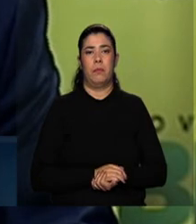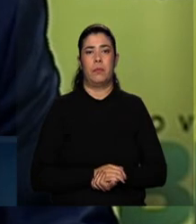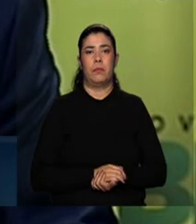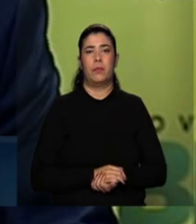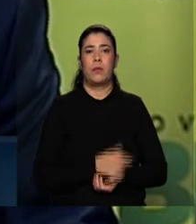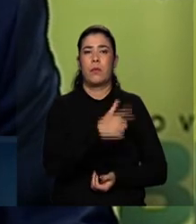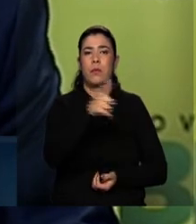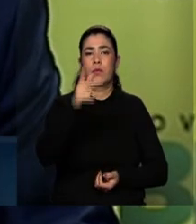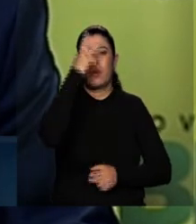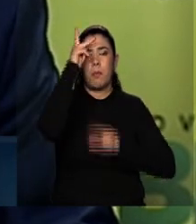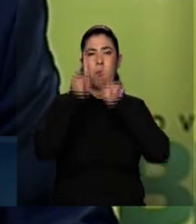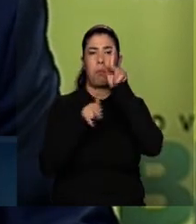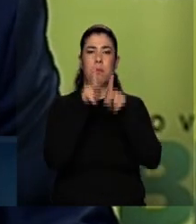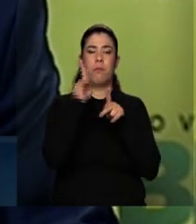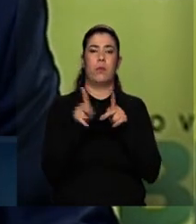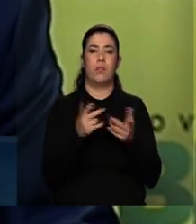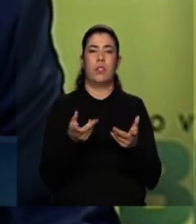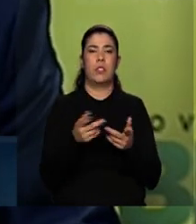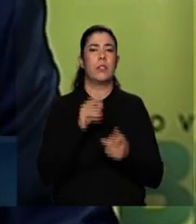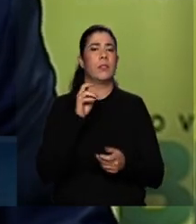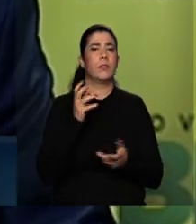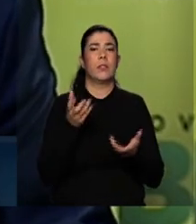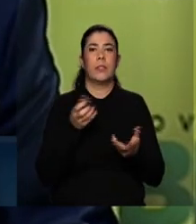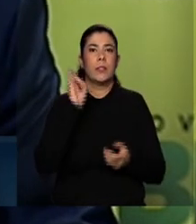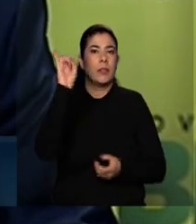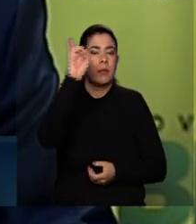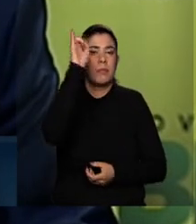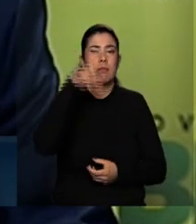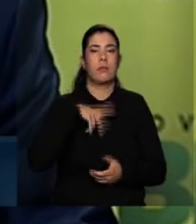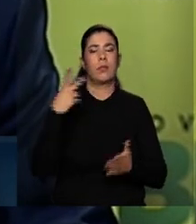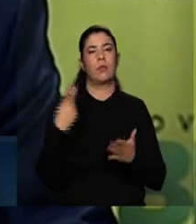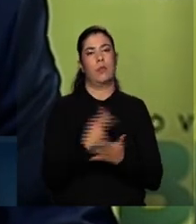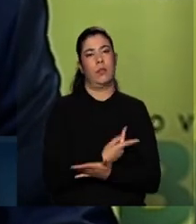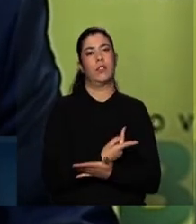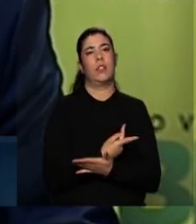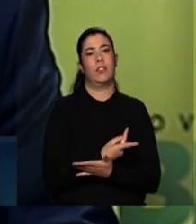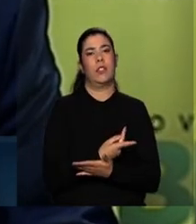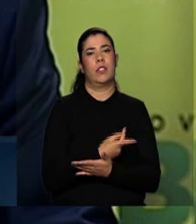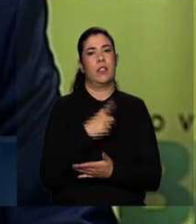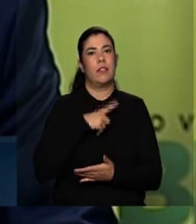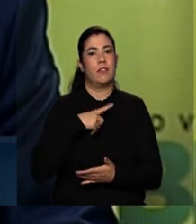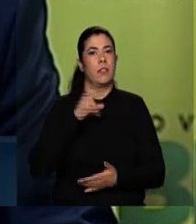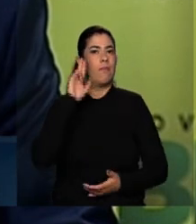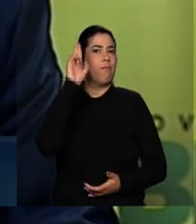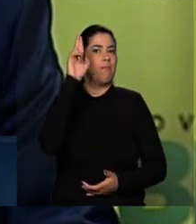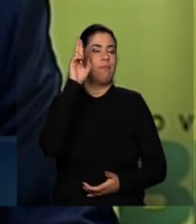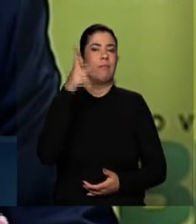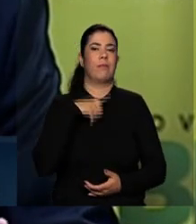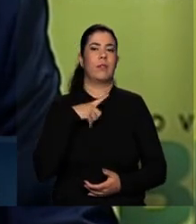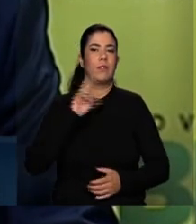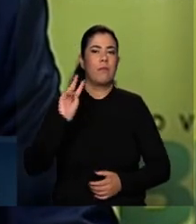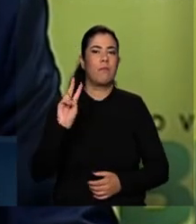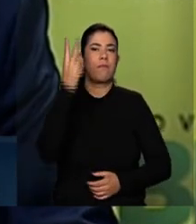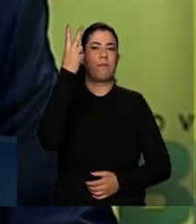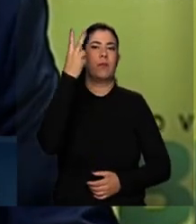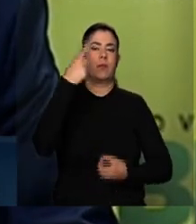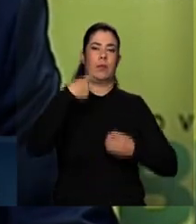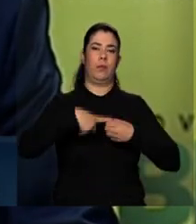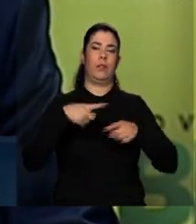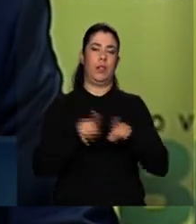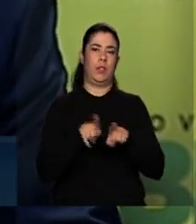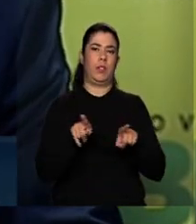Para as populações, é muito importante, tem um simbolismo muito grande, valoriza demais a